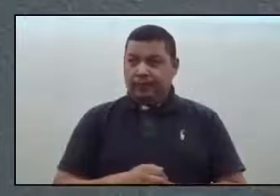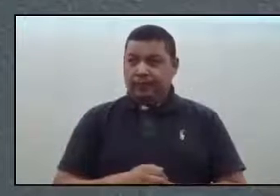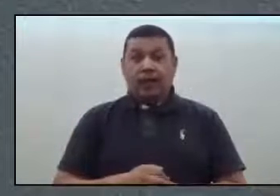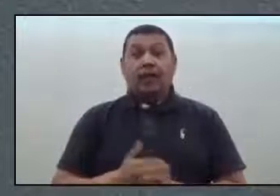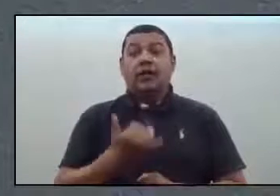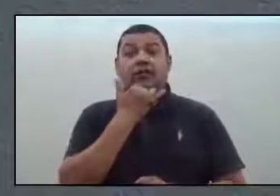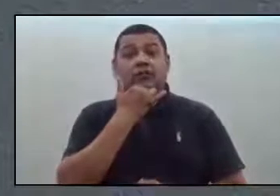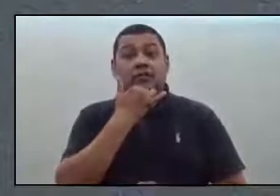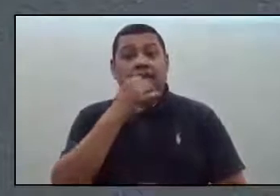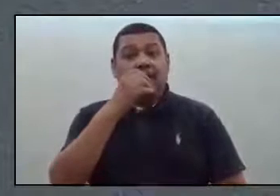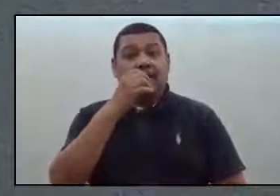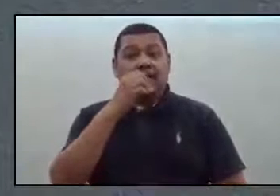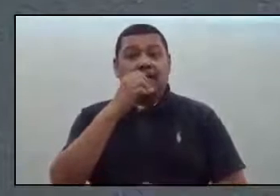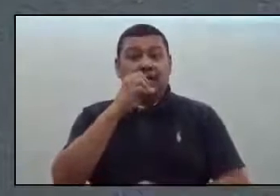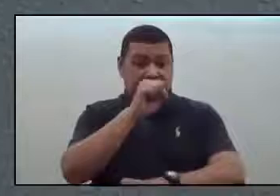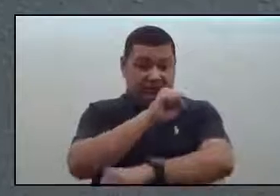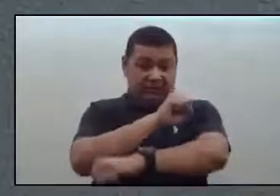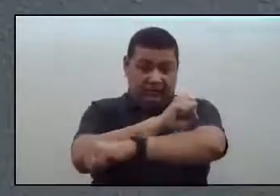2 de Junho.